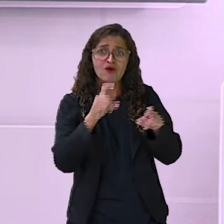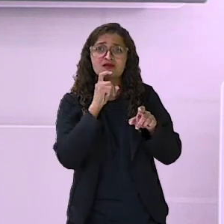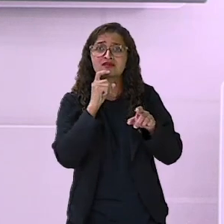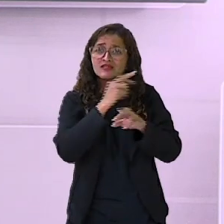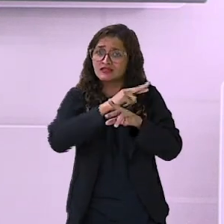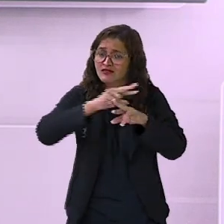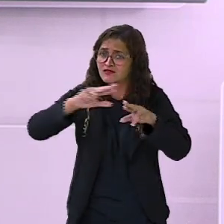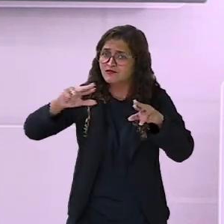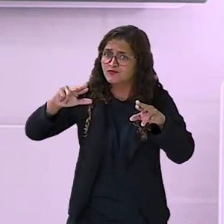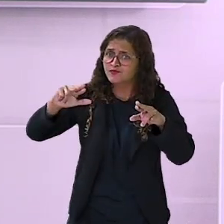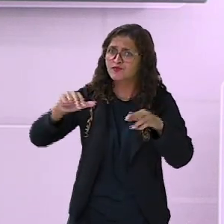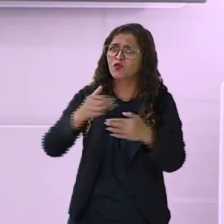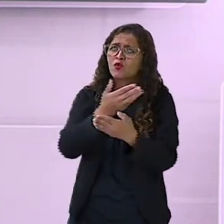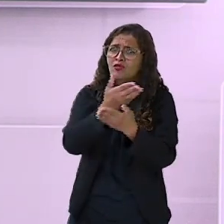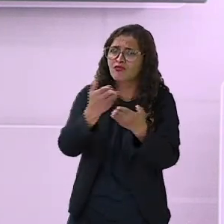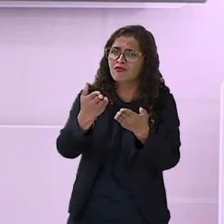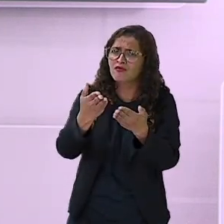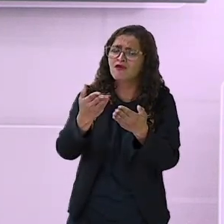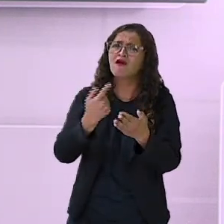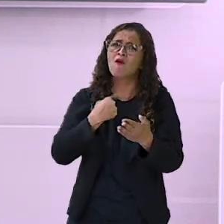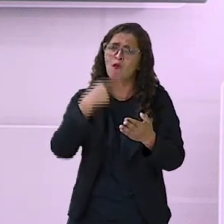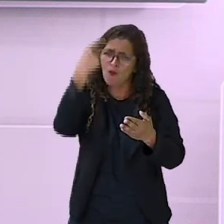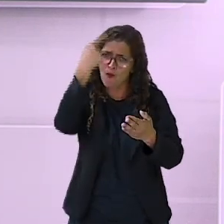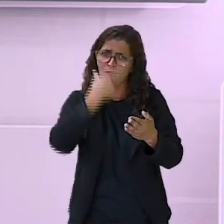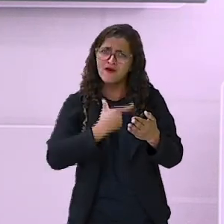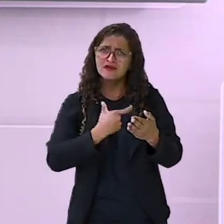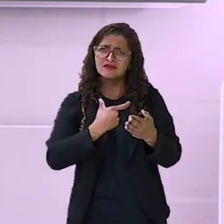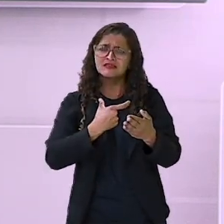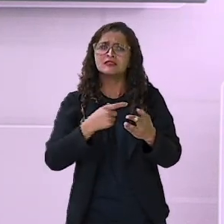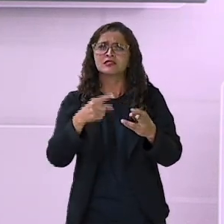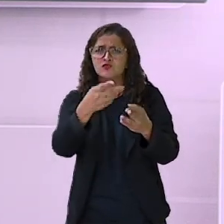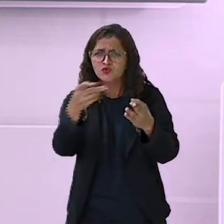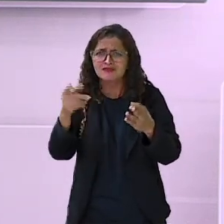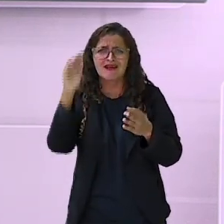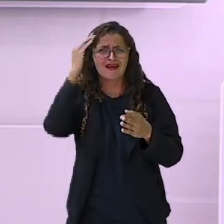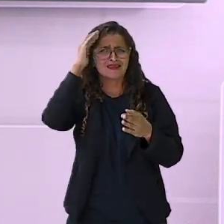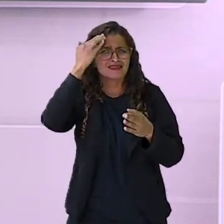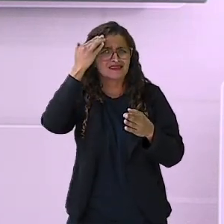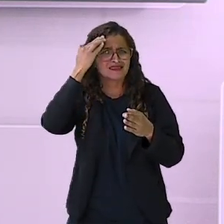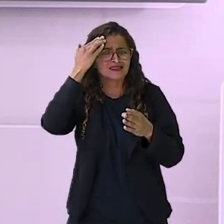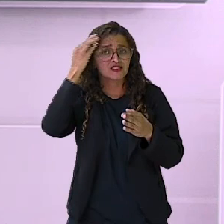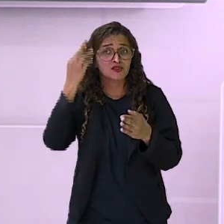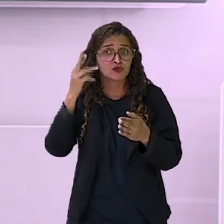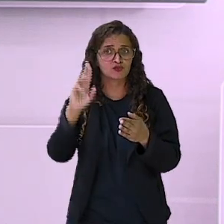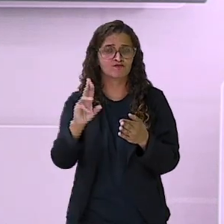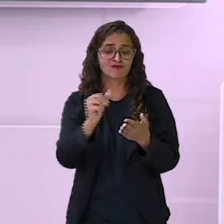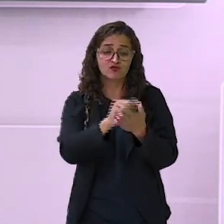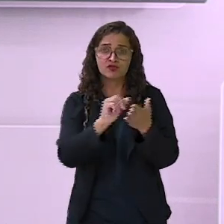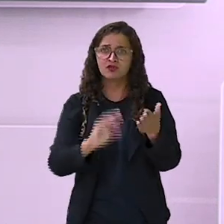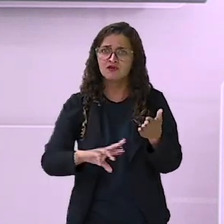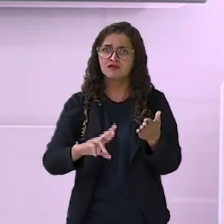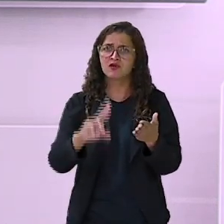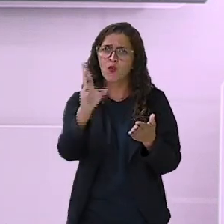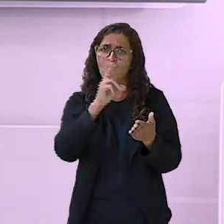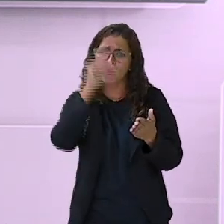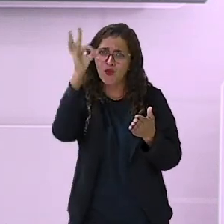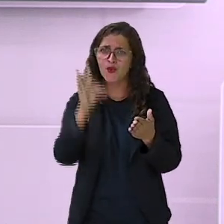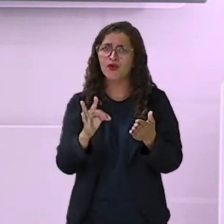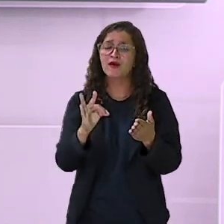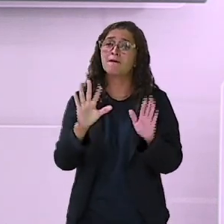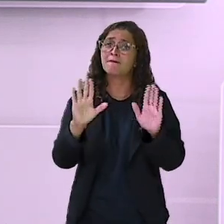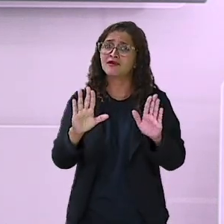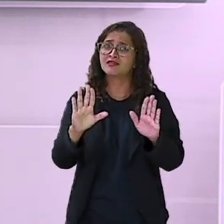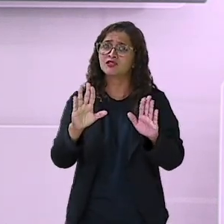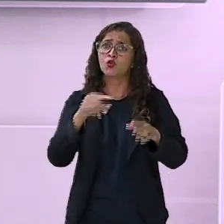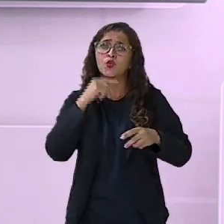tenham compreendido. Façam a anotação, responda corretamente as suas atividades e, se tiver dúvidas,